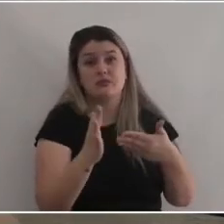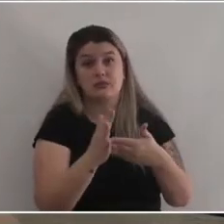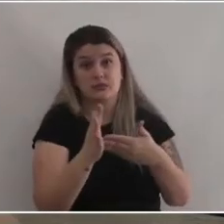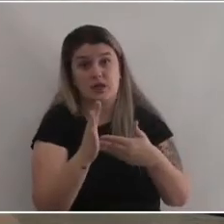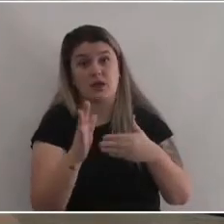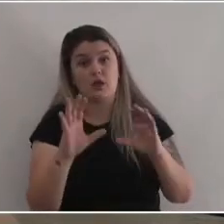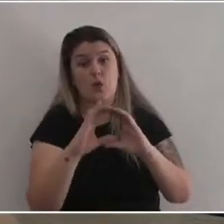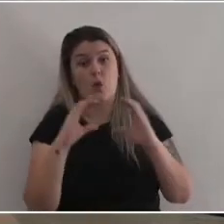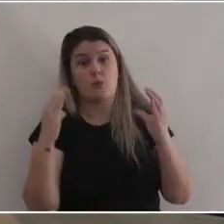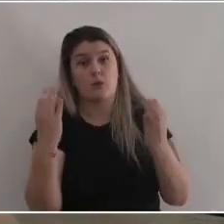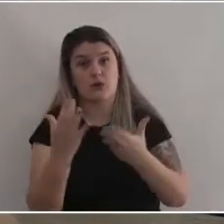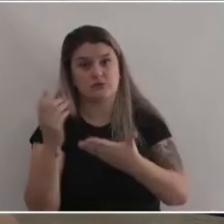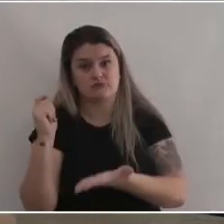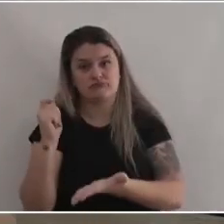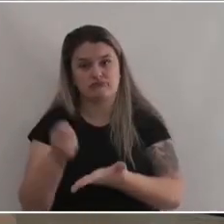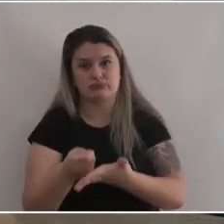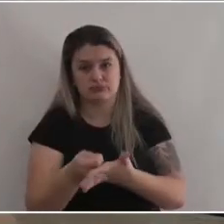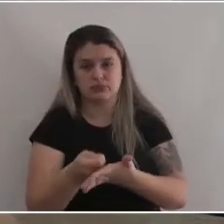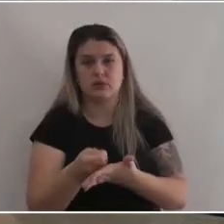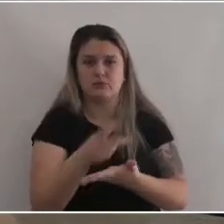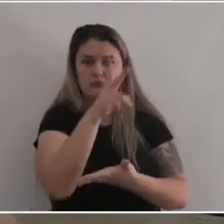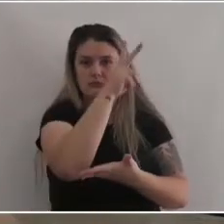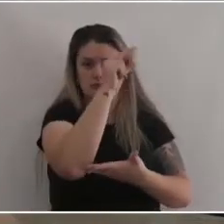qualquer alteração,